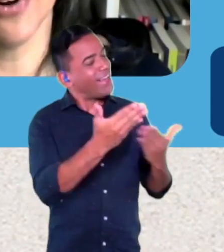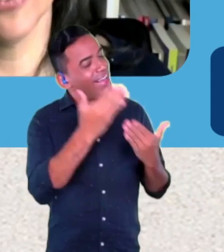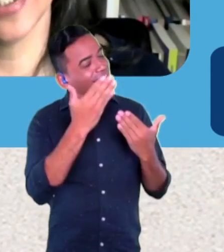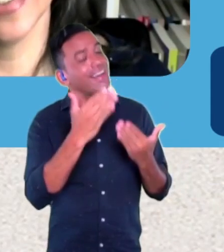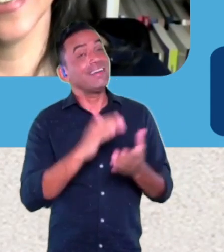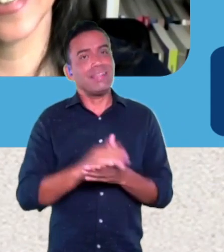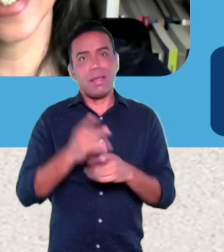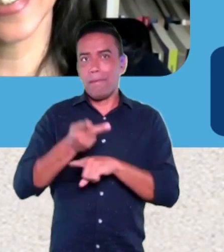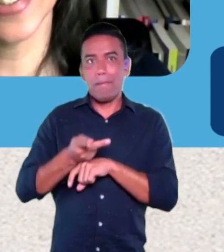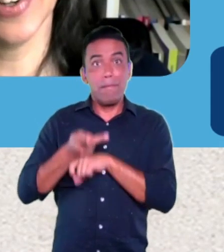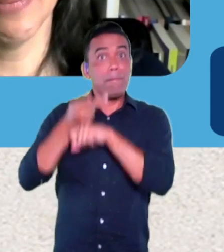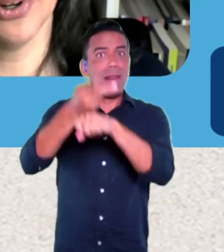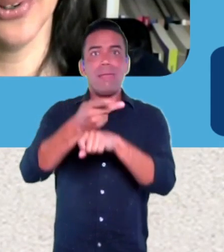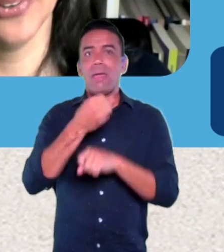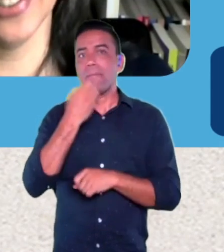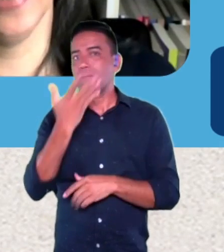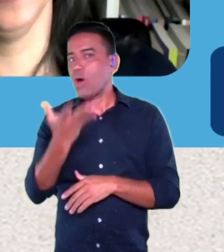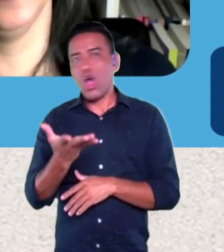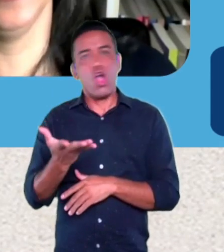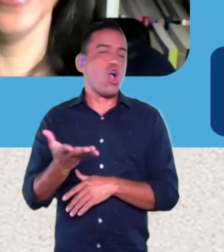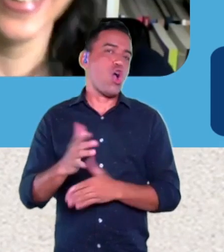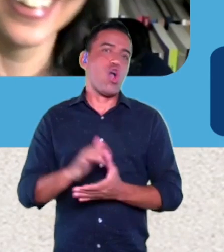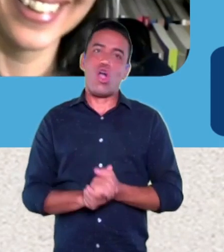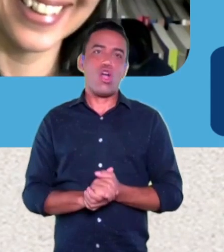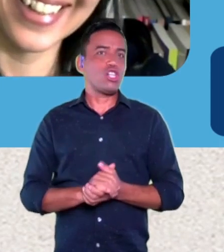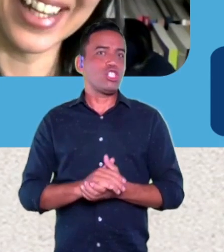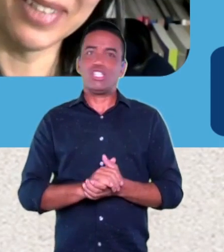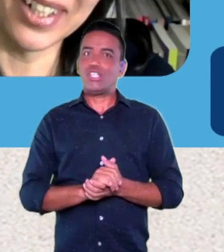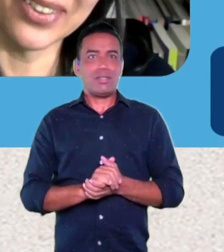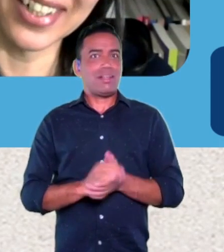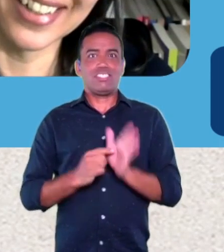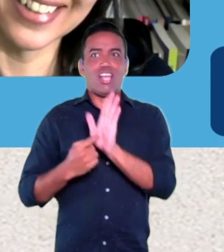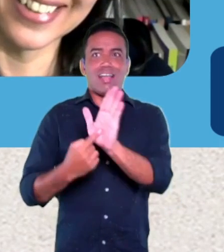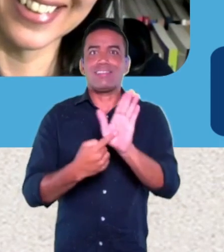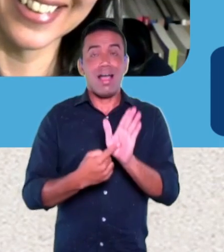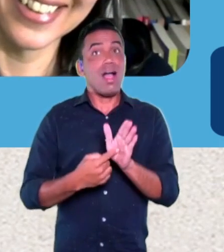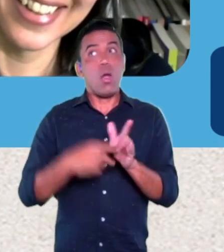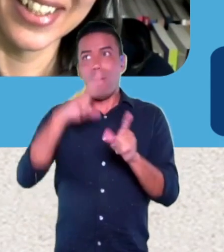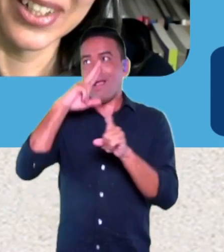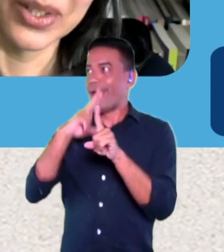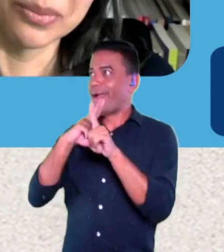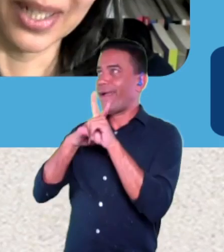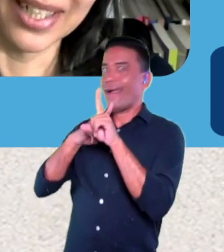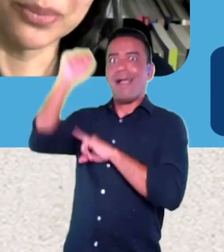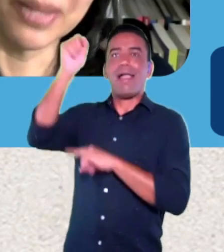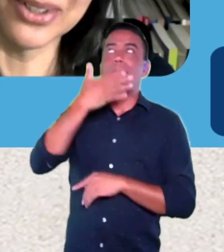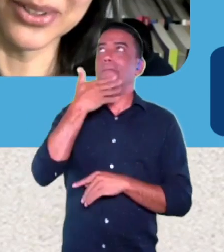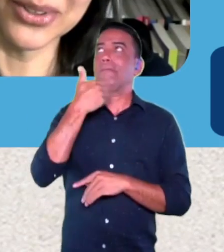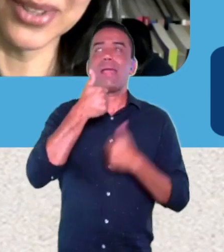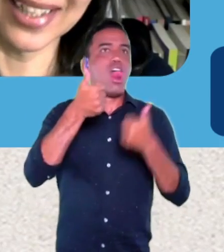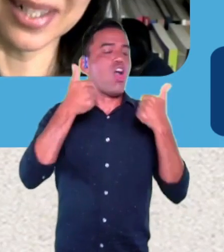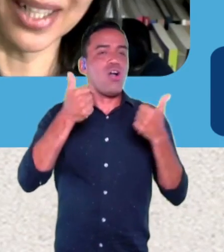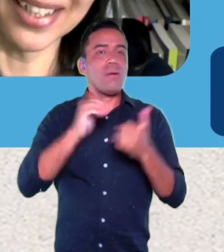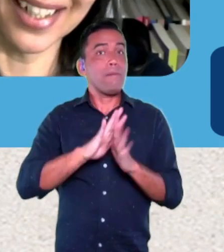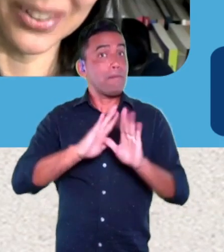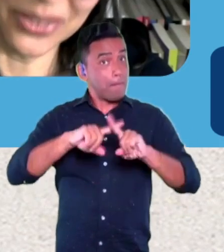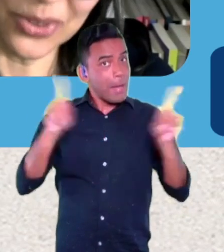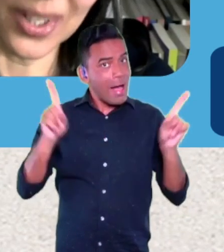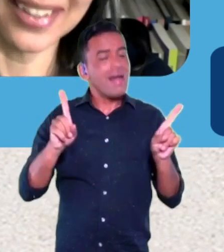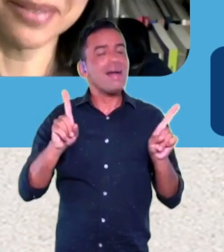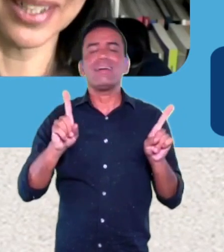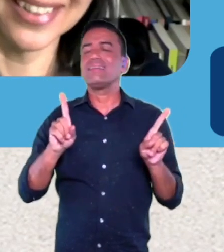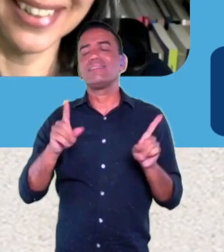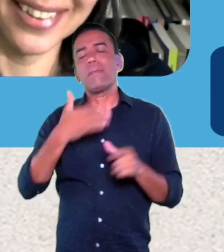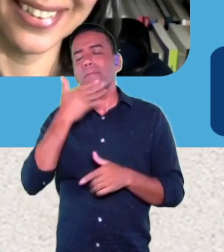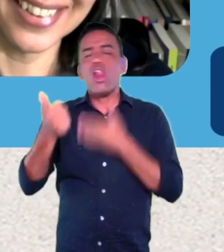Prêmio é bom, né? Indicação é bom, ganhar é melhor ainda. Mas o melhor de tudo é trabalhar e